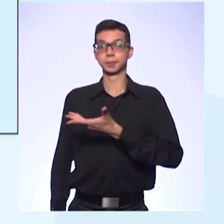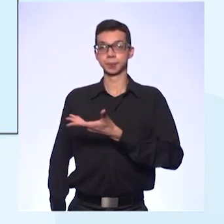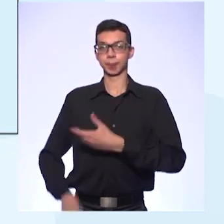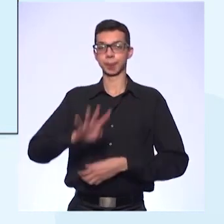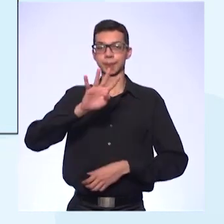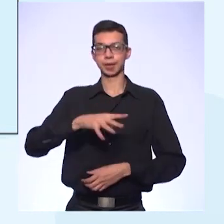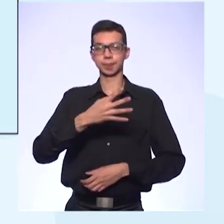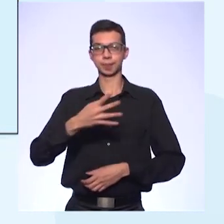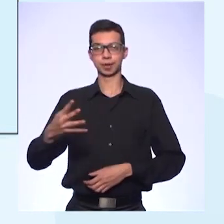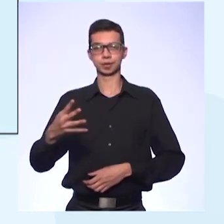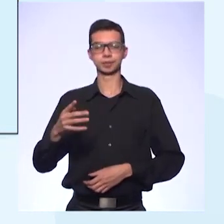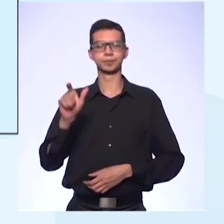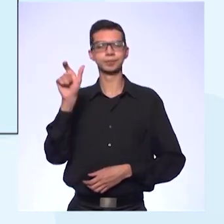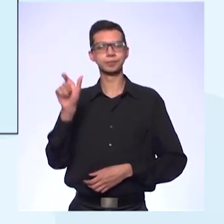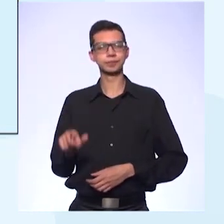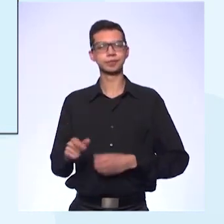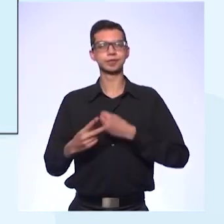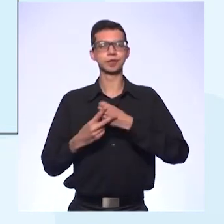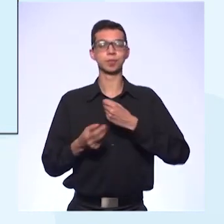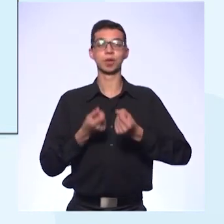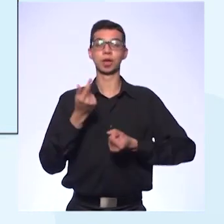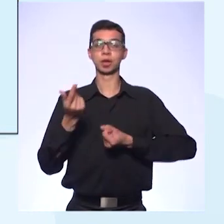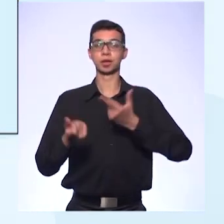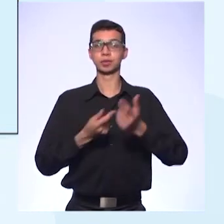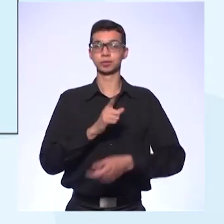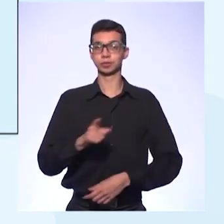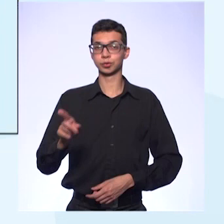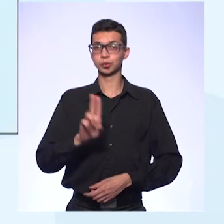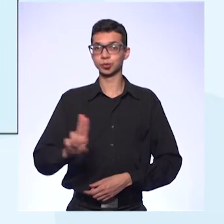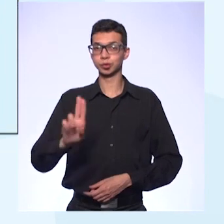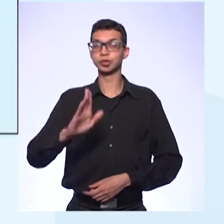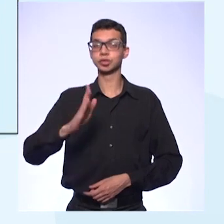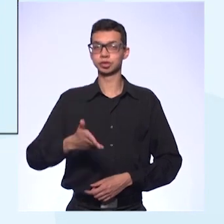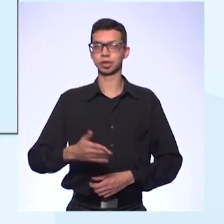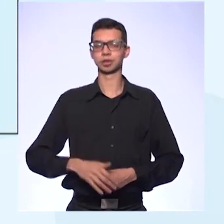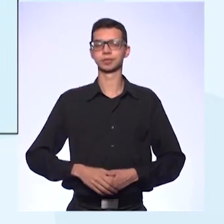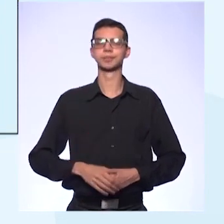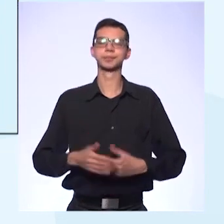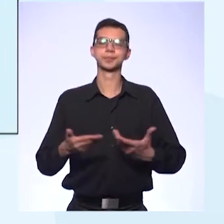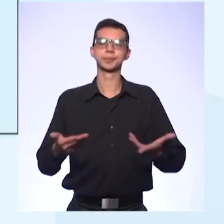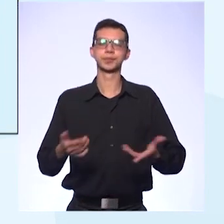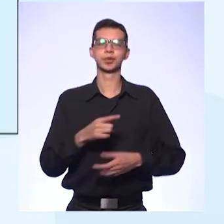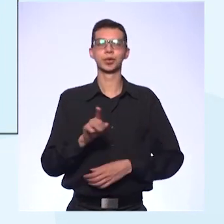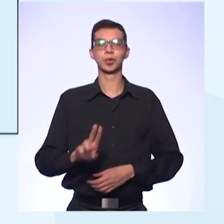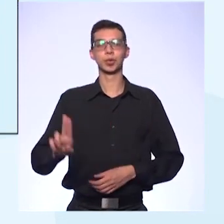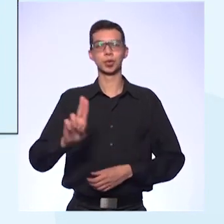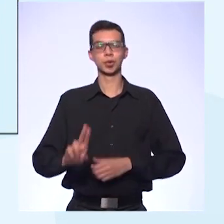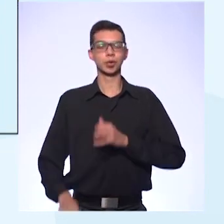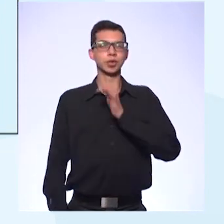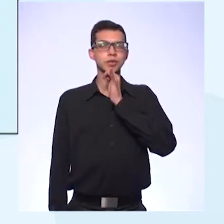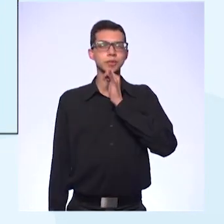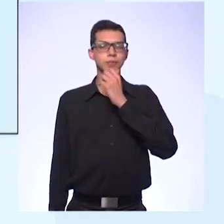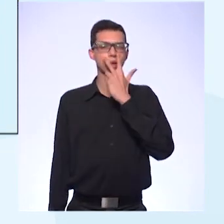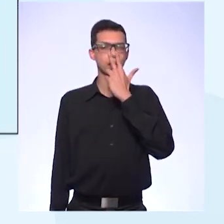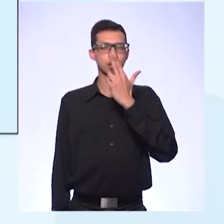então alguns de vocês já até usaram algumas dessas. Então se você já usou alguma dessas, por exemplo, acho